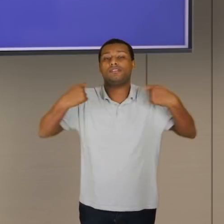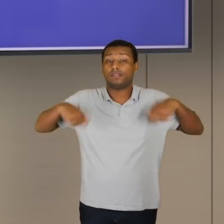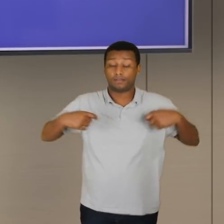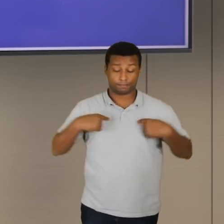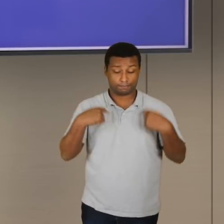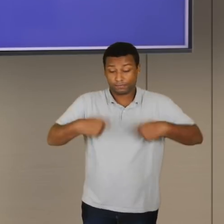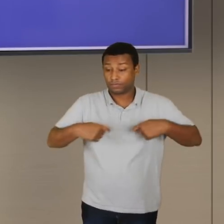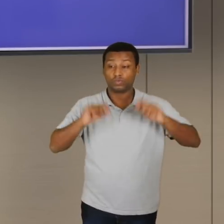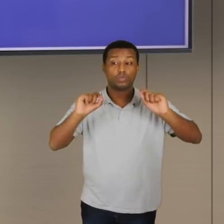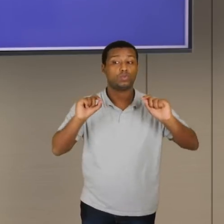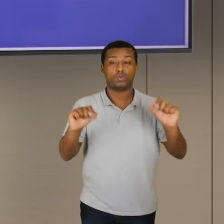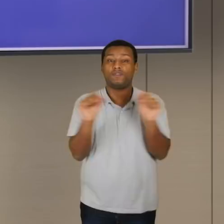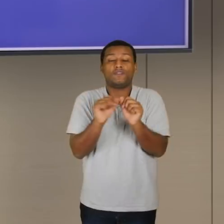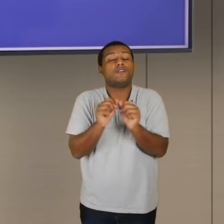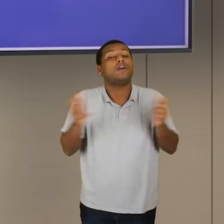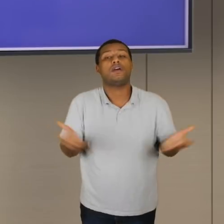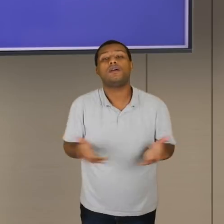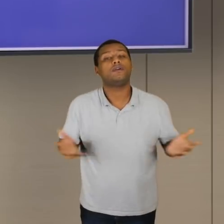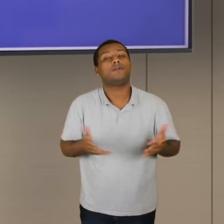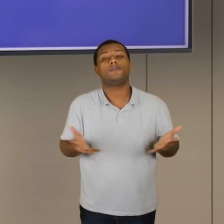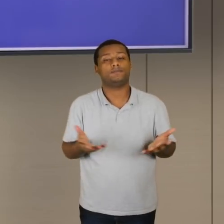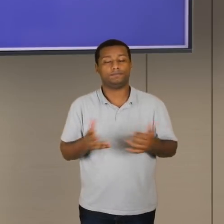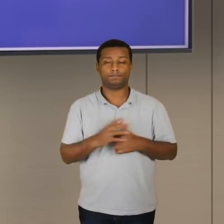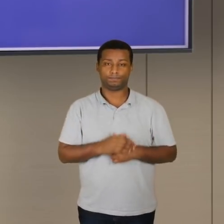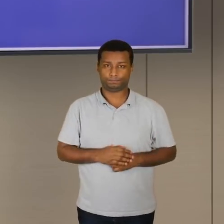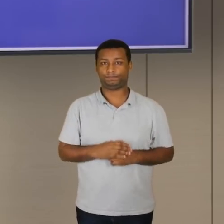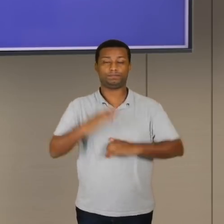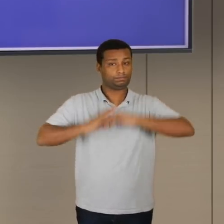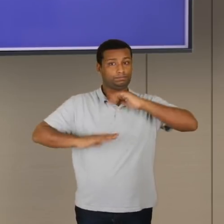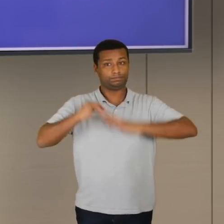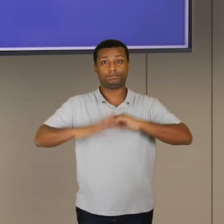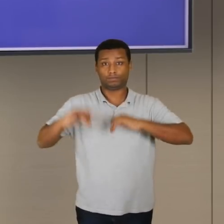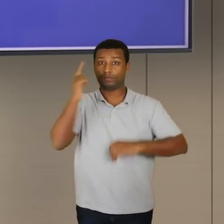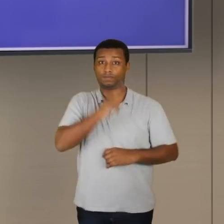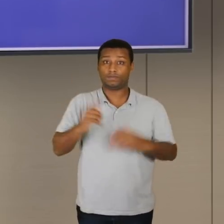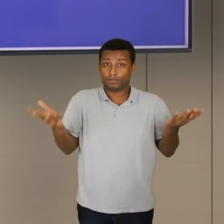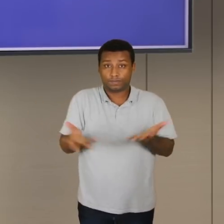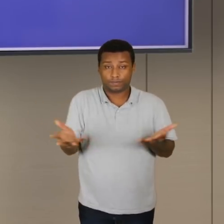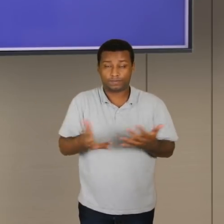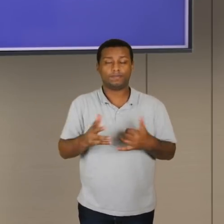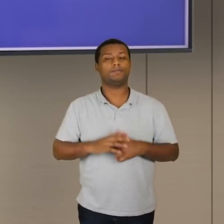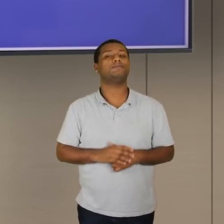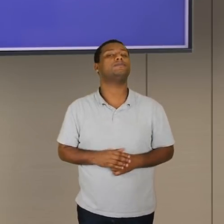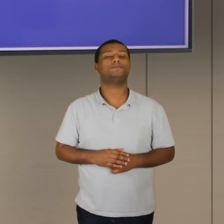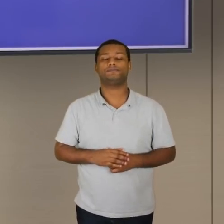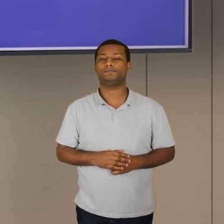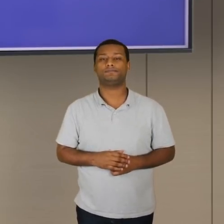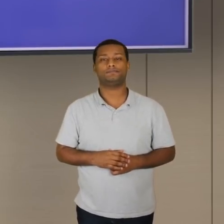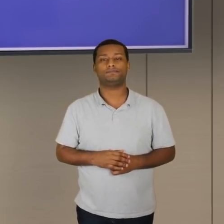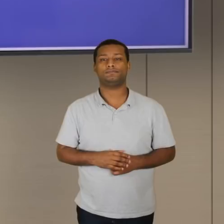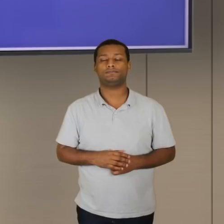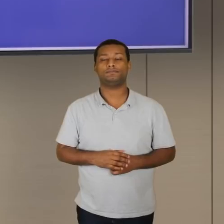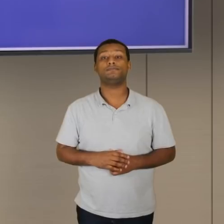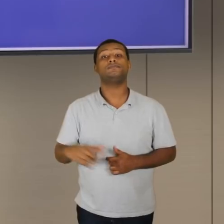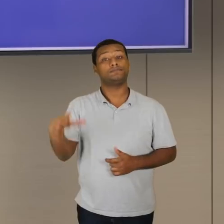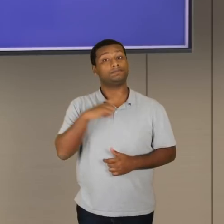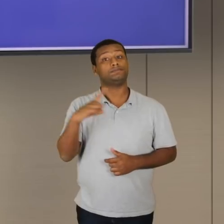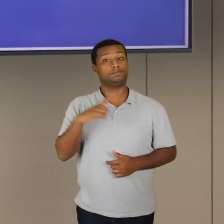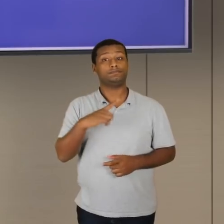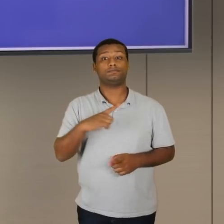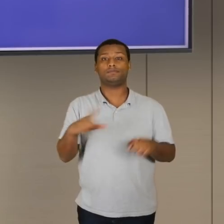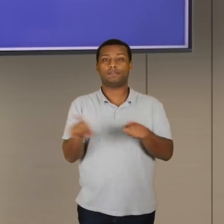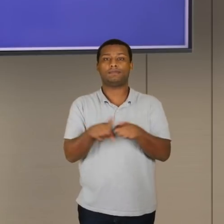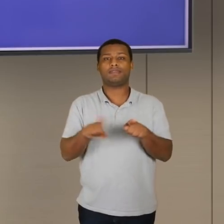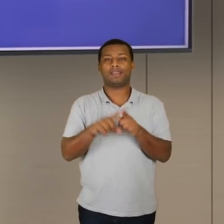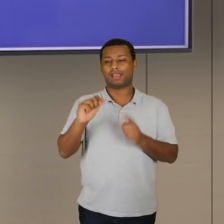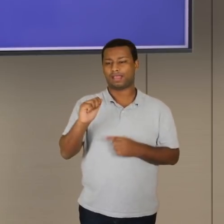importante de se fazer para a escola, para o tamanho. Muitas vezes a escola pode fornecer aquele material